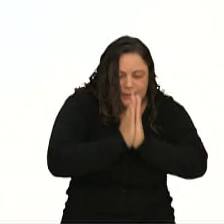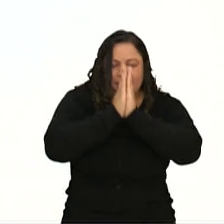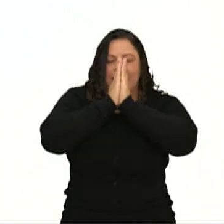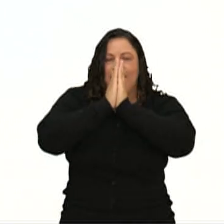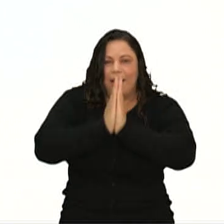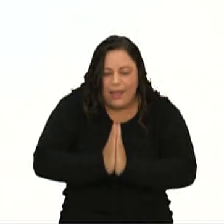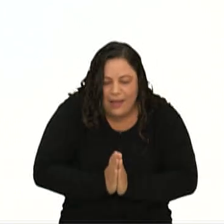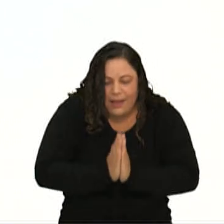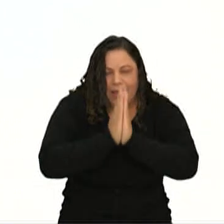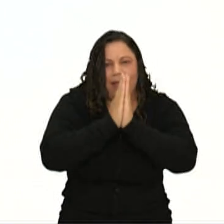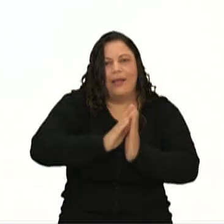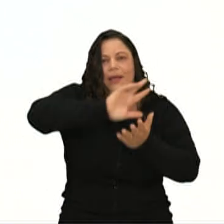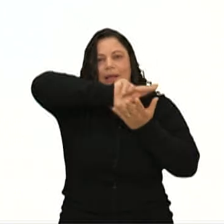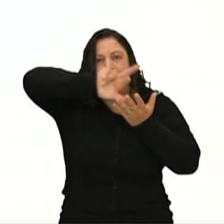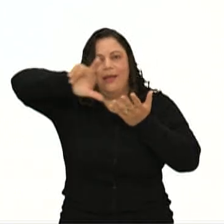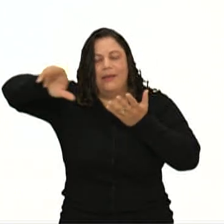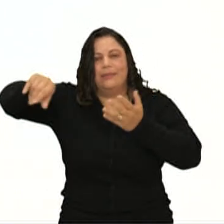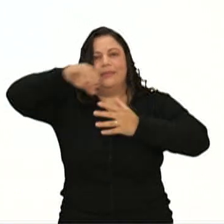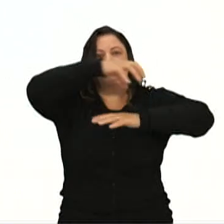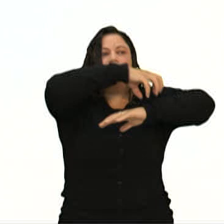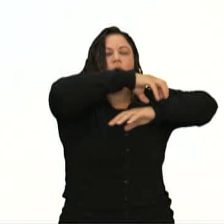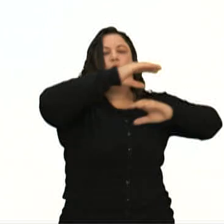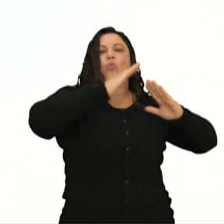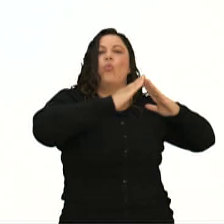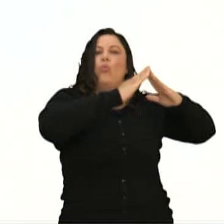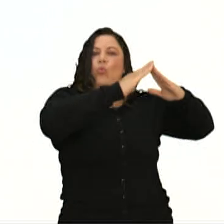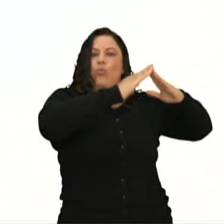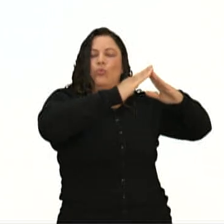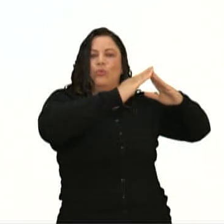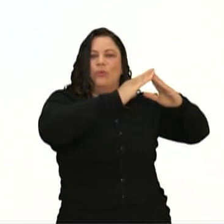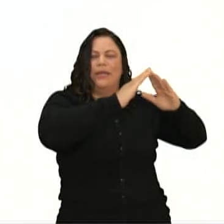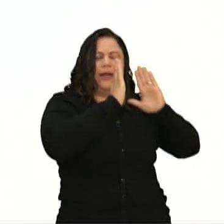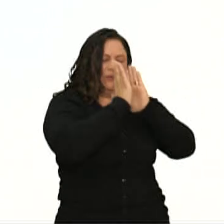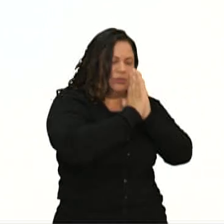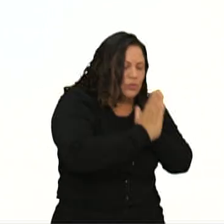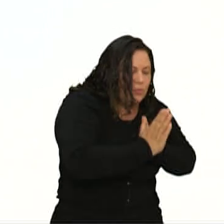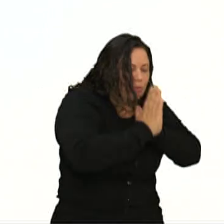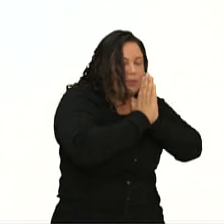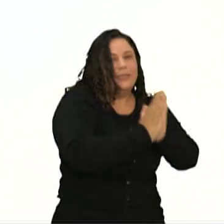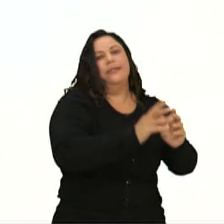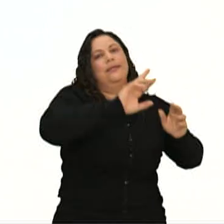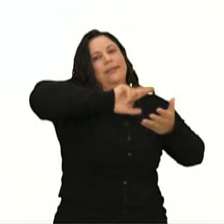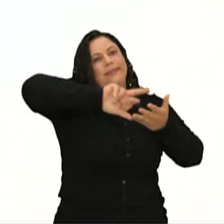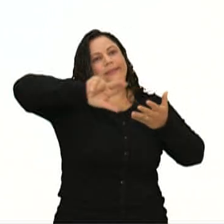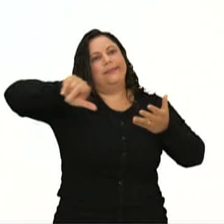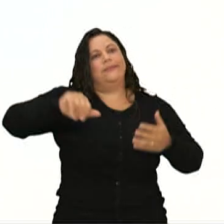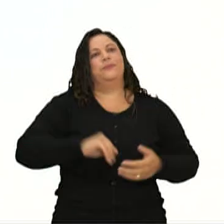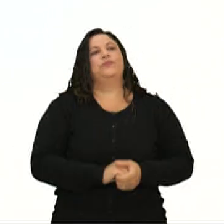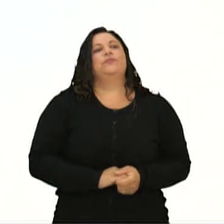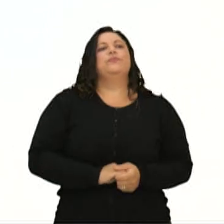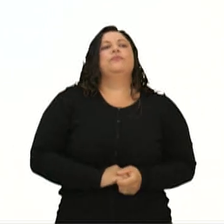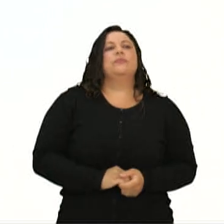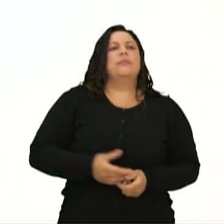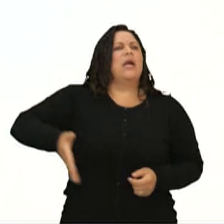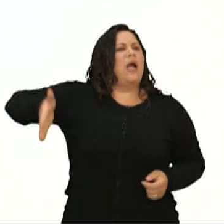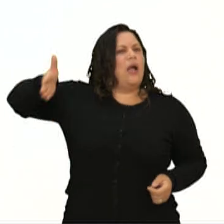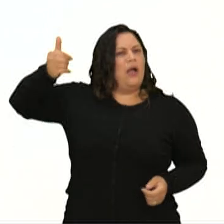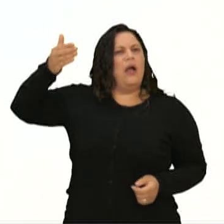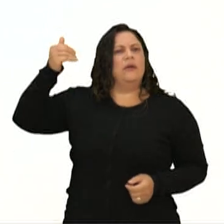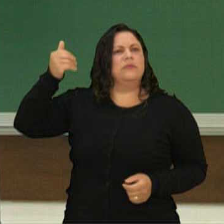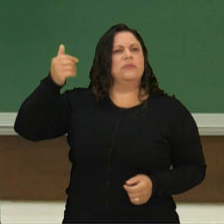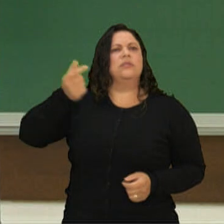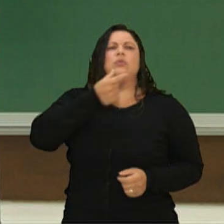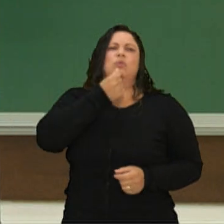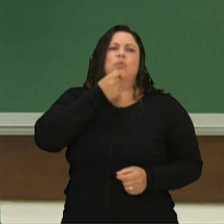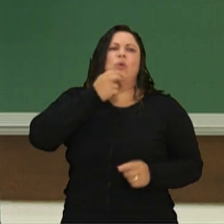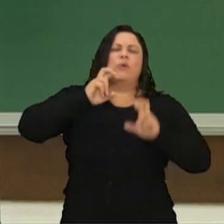das mesquitas. Antigamente, um homem denominado muezim fazia o chamado. Hoje, porém,